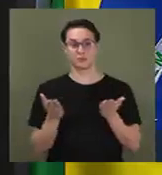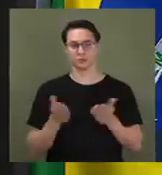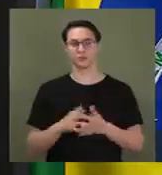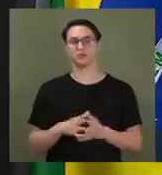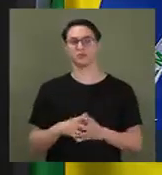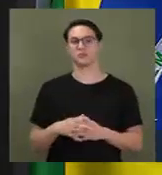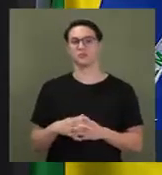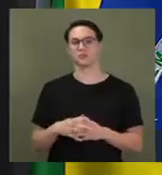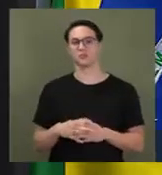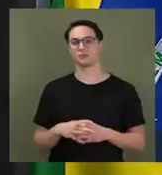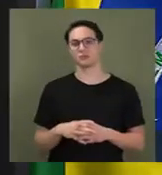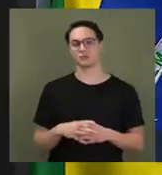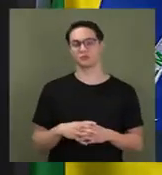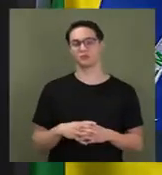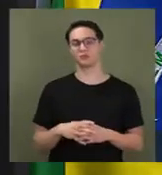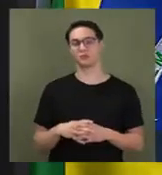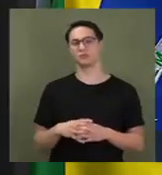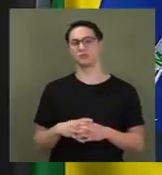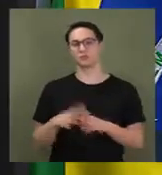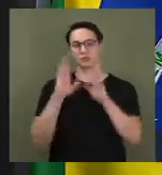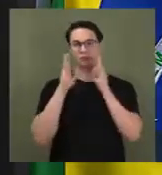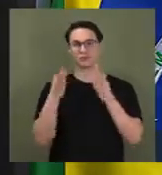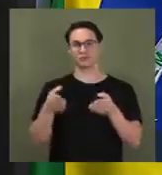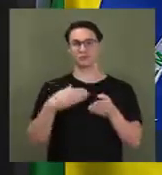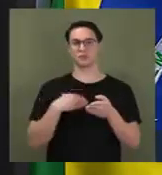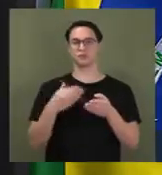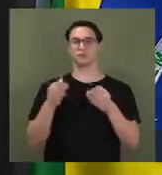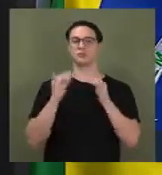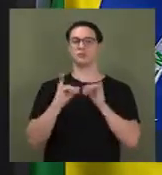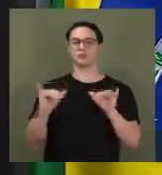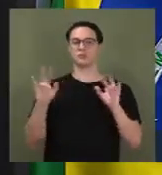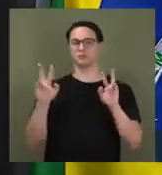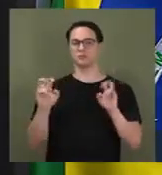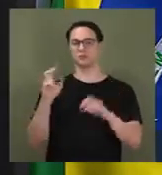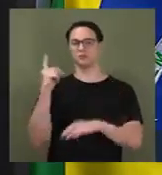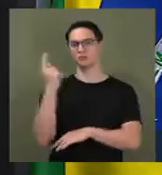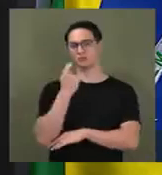eu volto ao meu Rio Grande do Sul. Antes